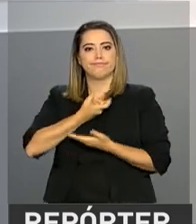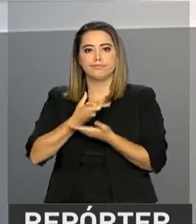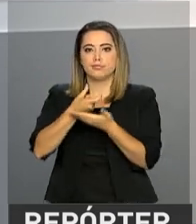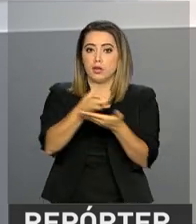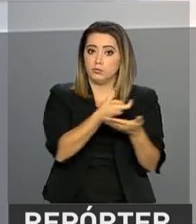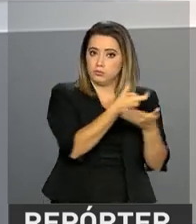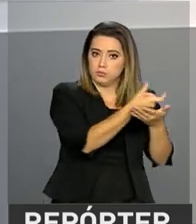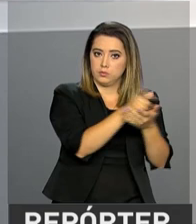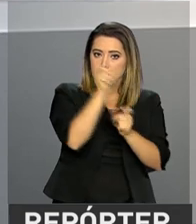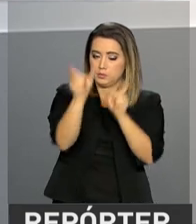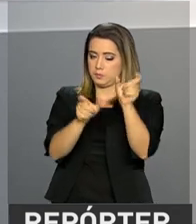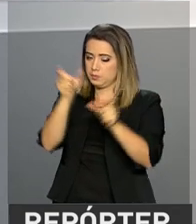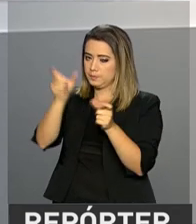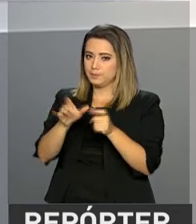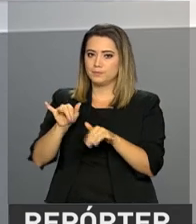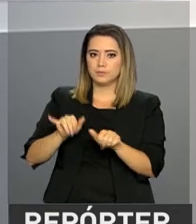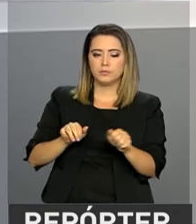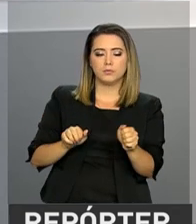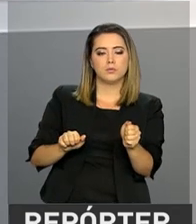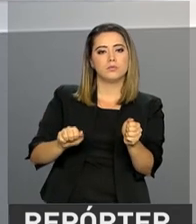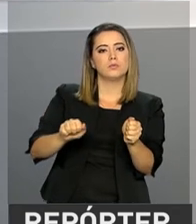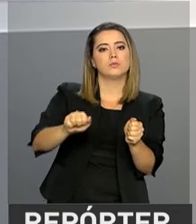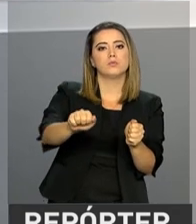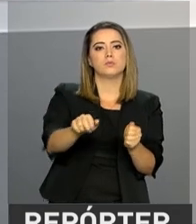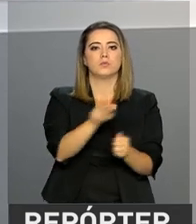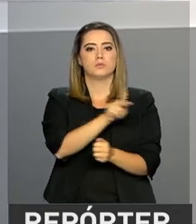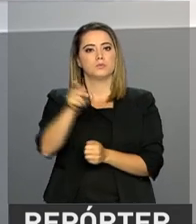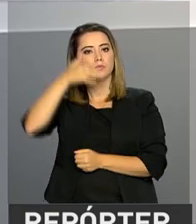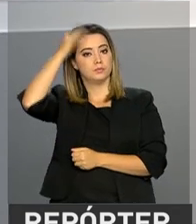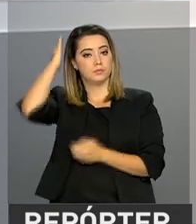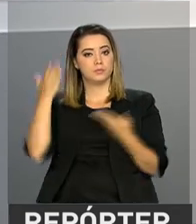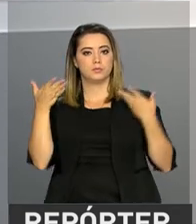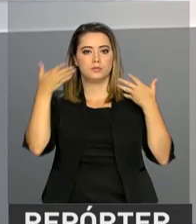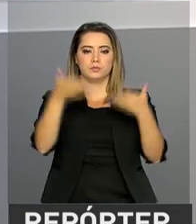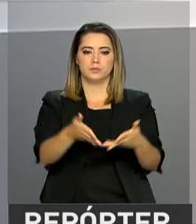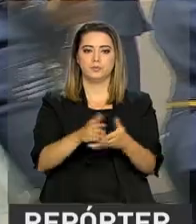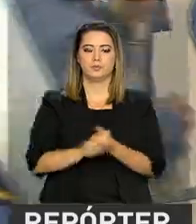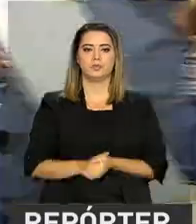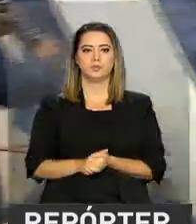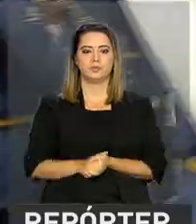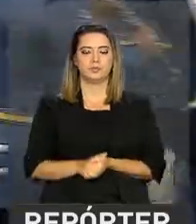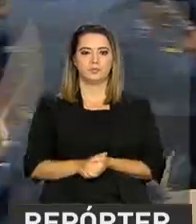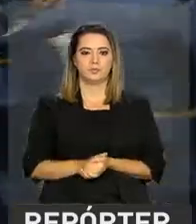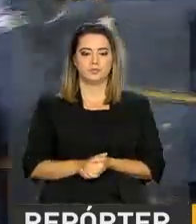ordem do mérito aeronáutico o presidente michel temer participou do evento